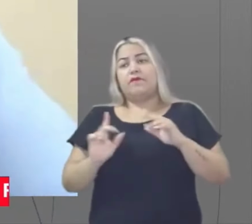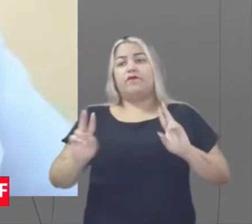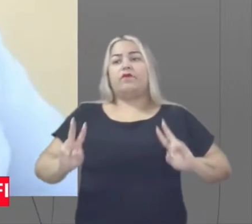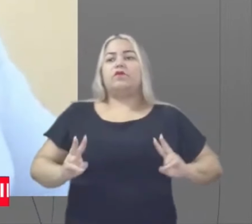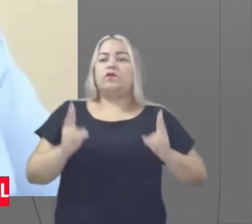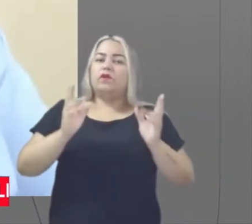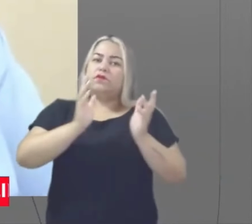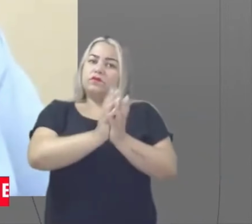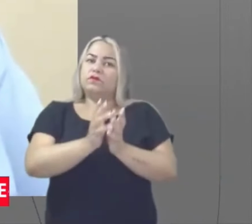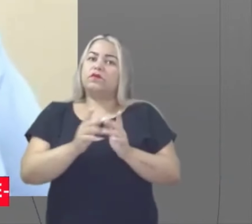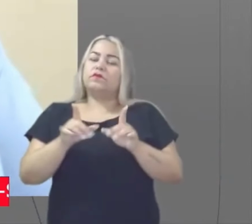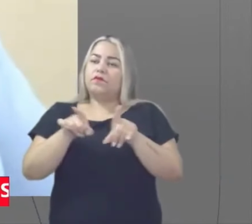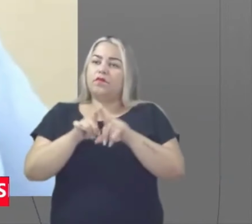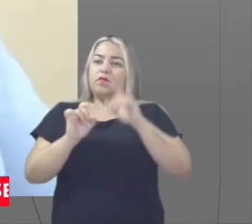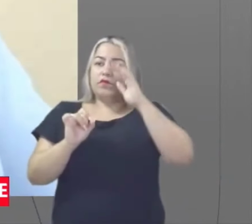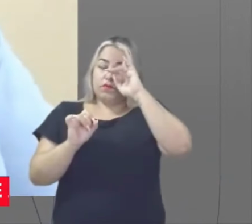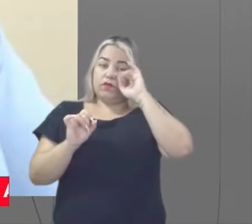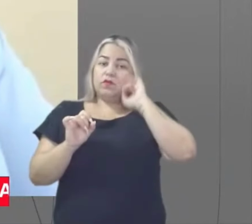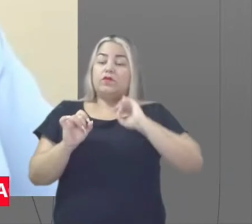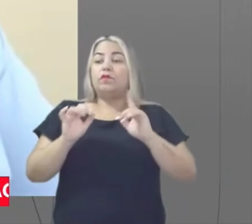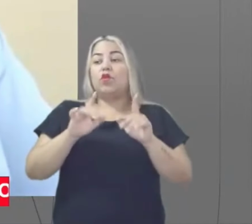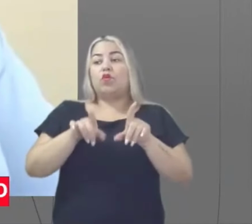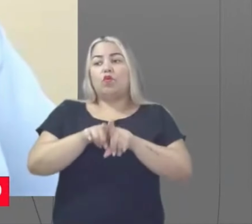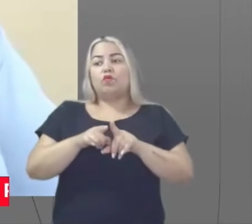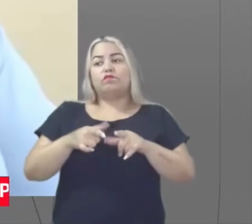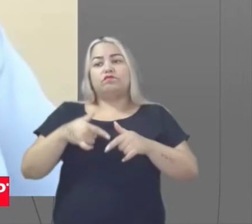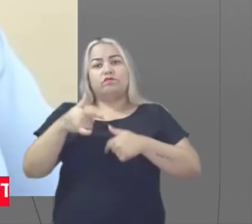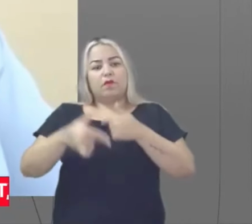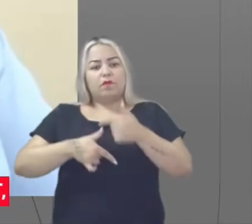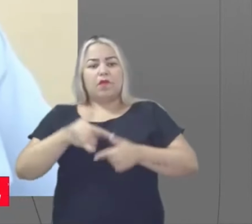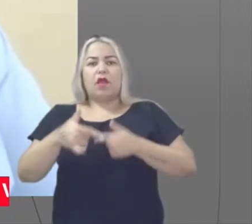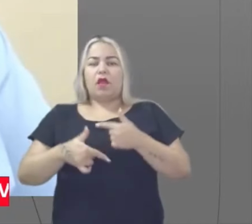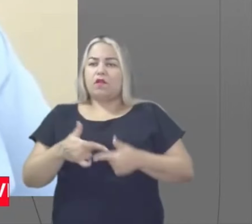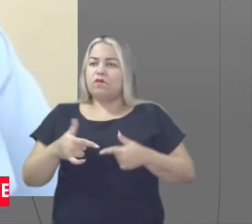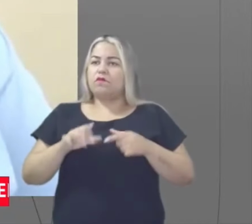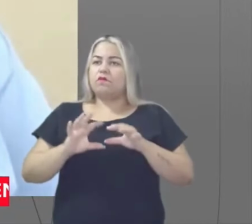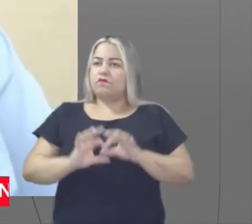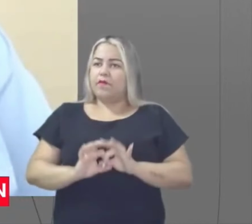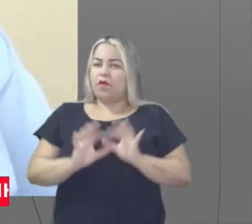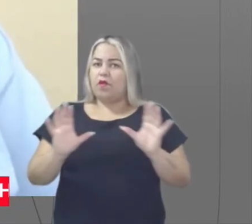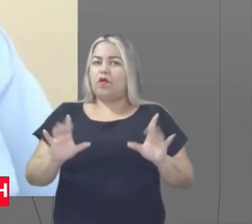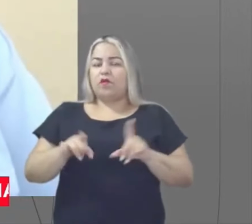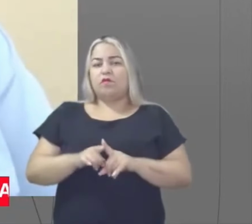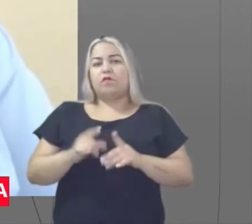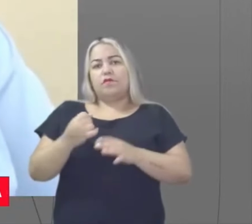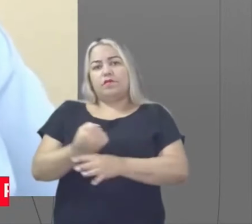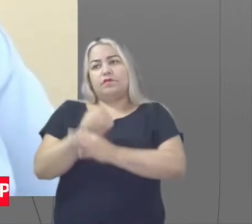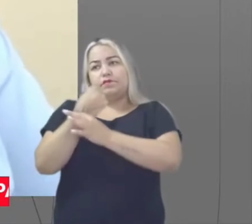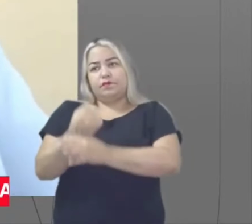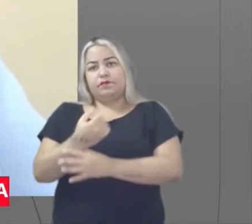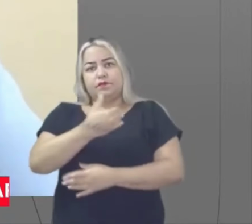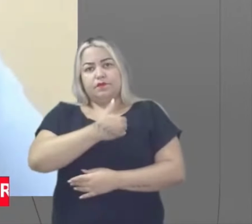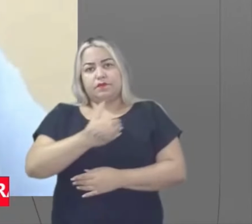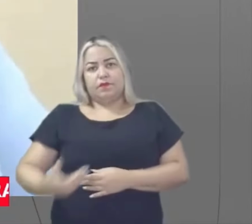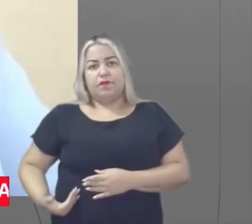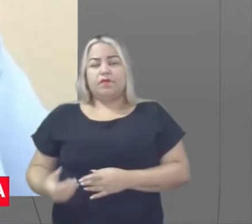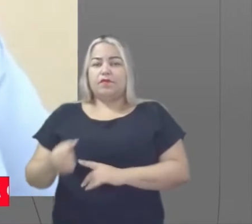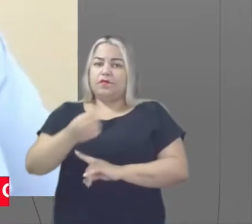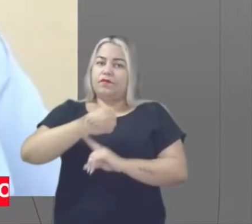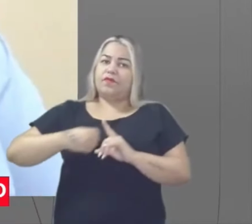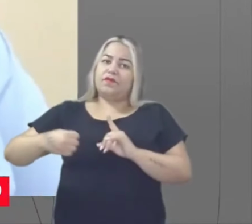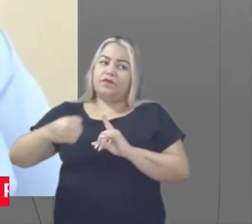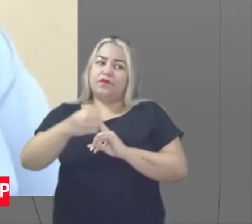tropa para ter como contrapartida uma tropa mais disposta a apresentar uma política de segurança pública para a sociedade, a entregar